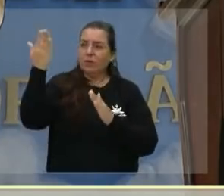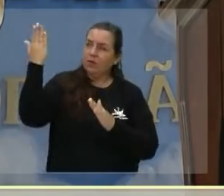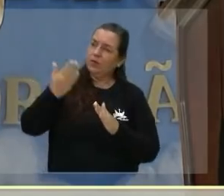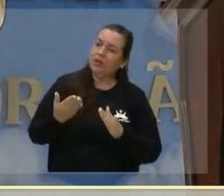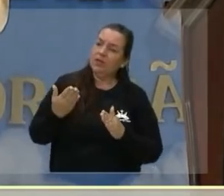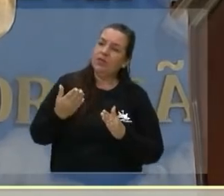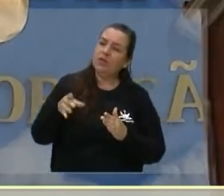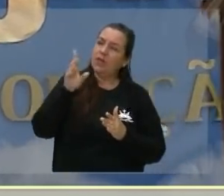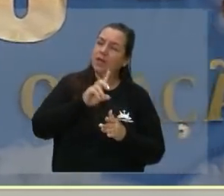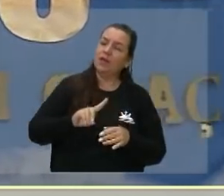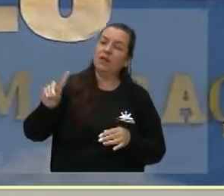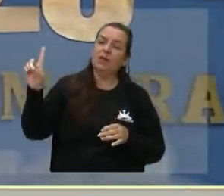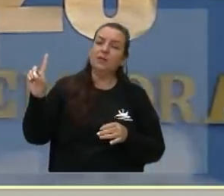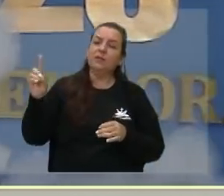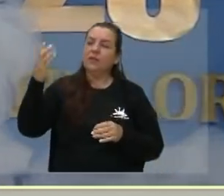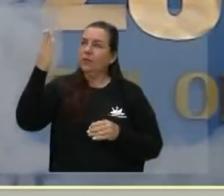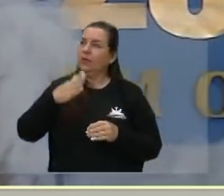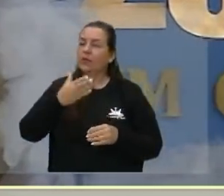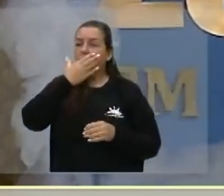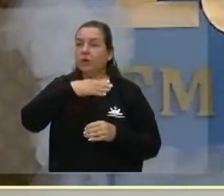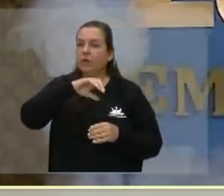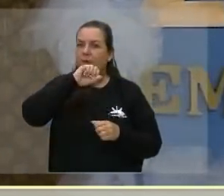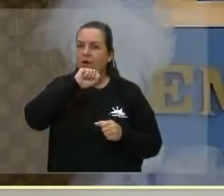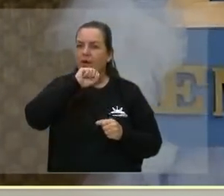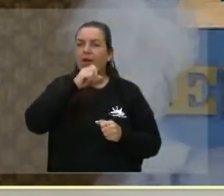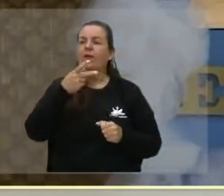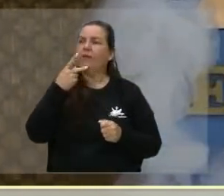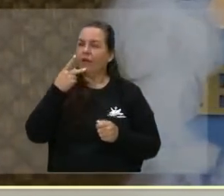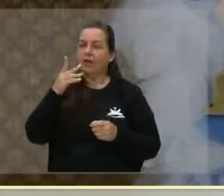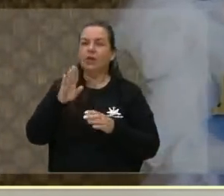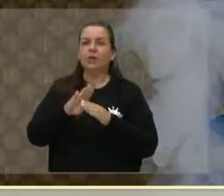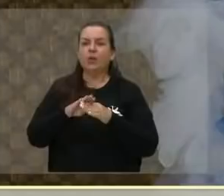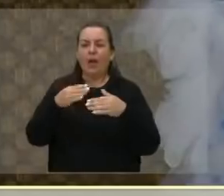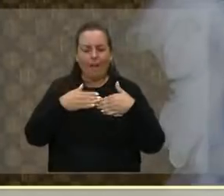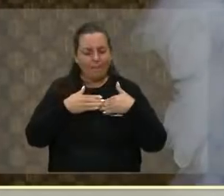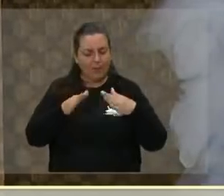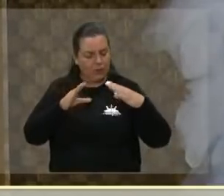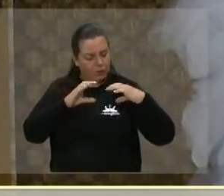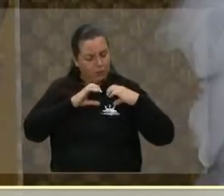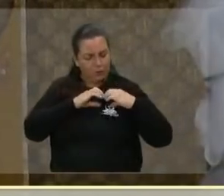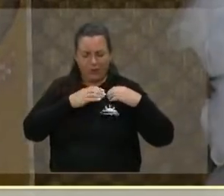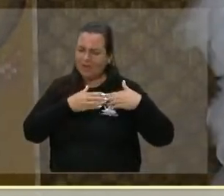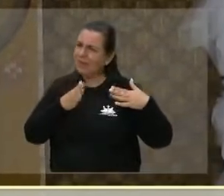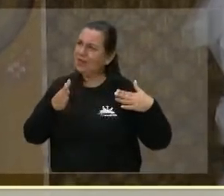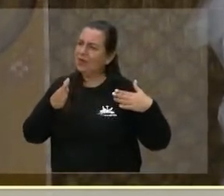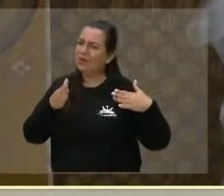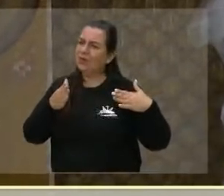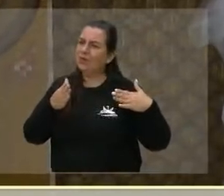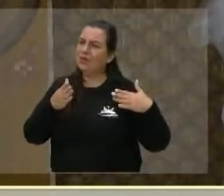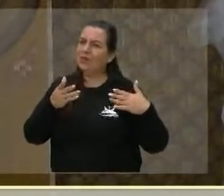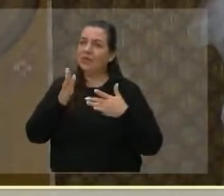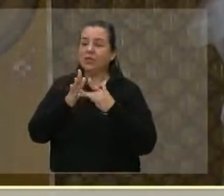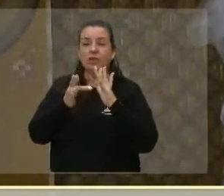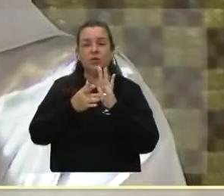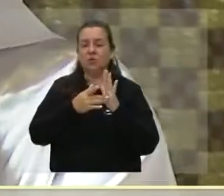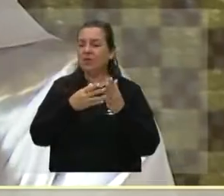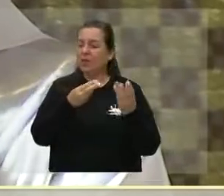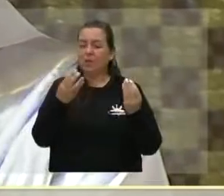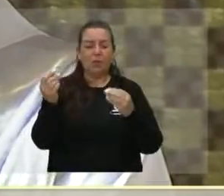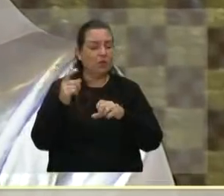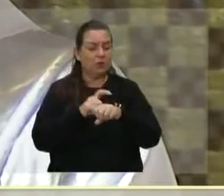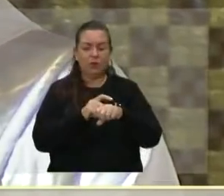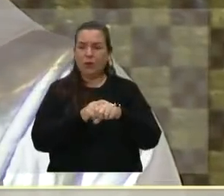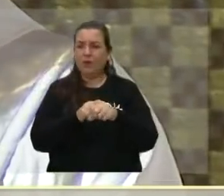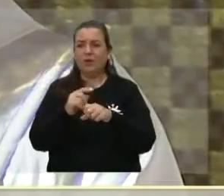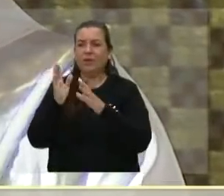de deus diante do pai dizendo de abrindo o seu coração jesus vários momentos eles